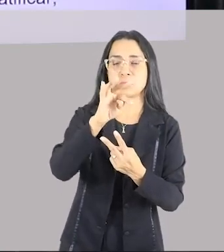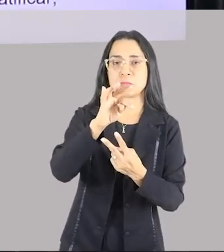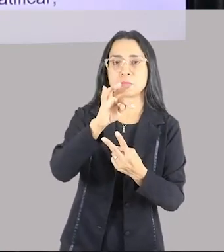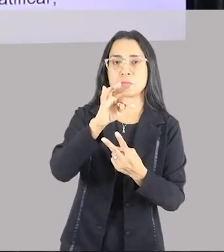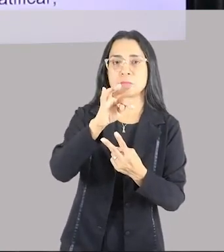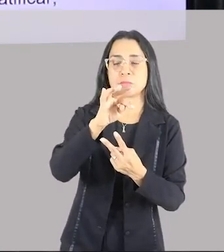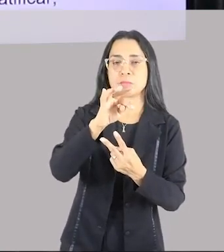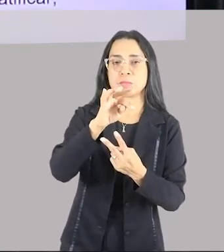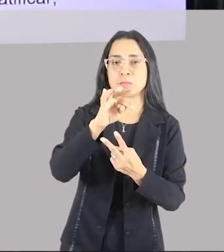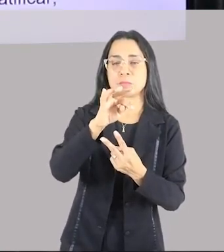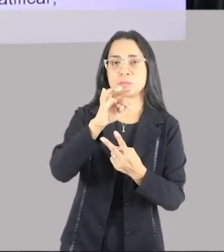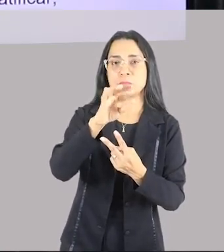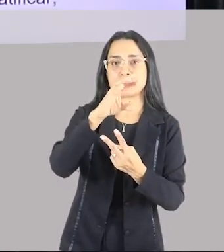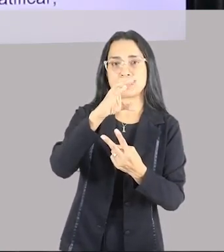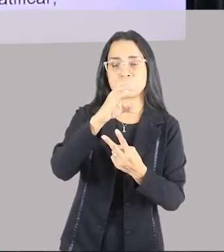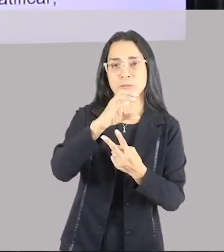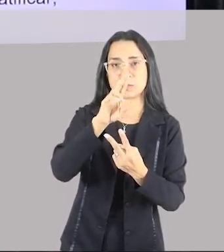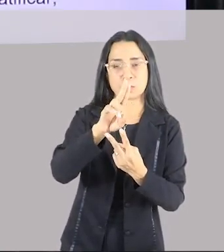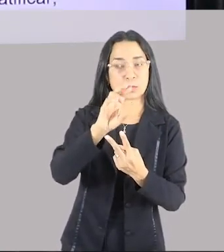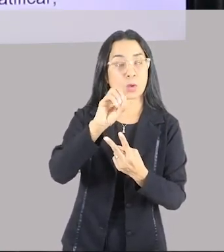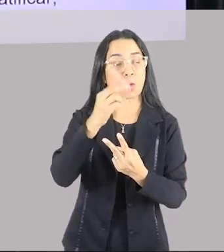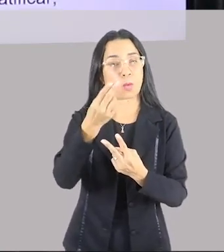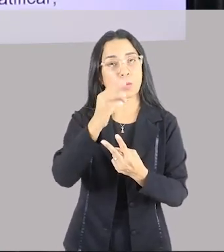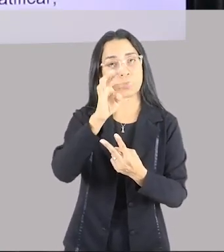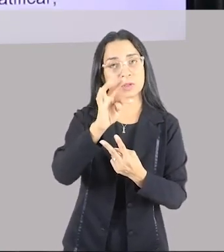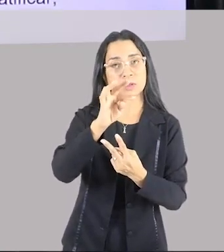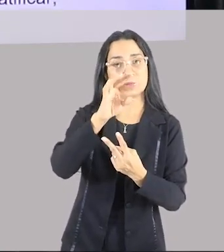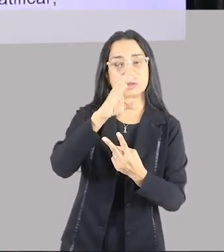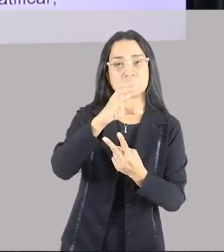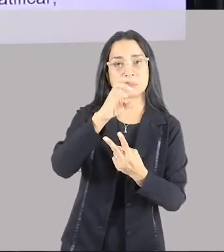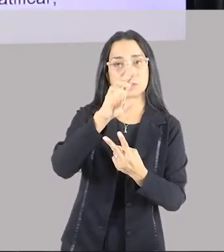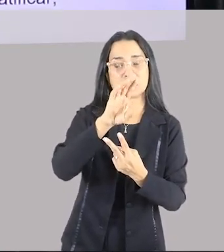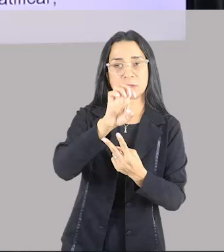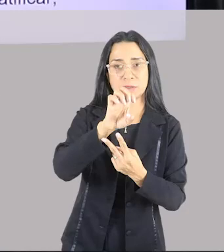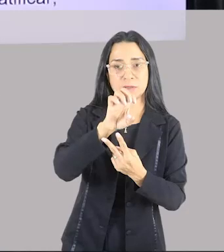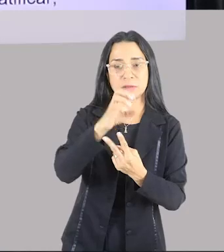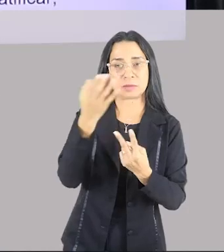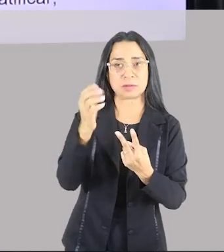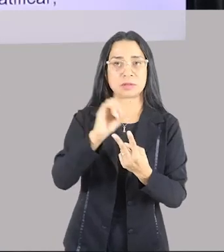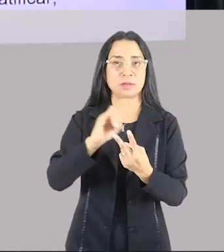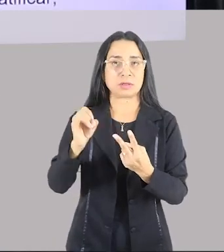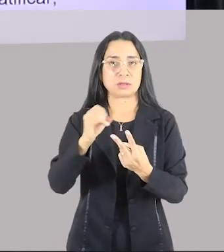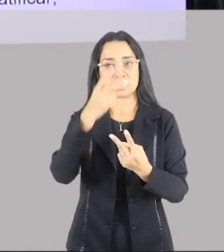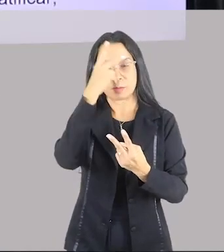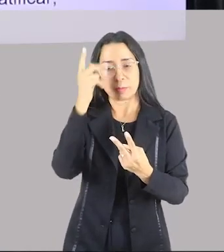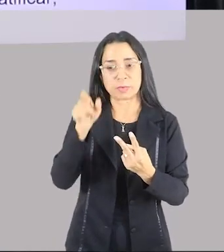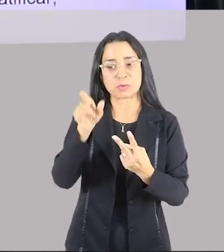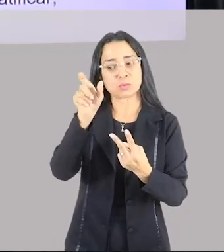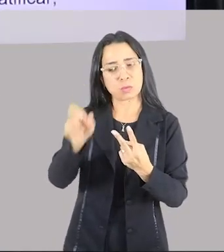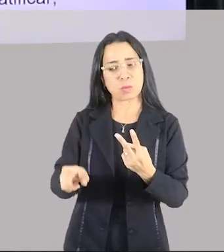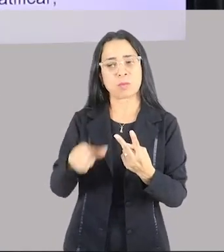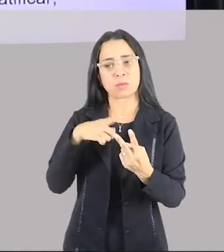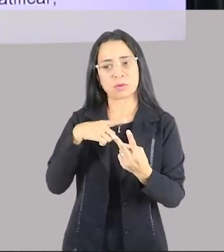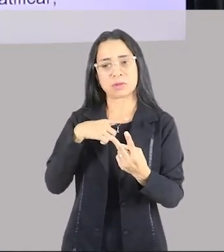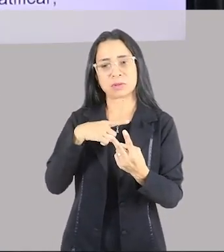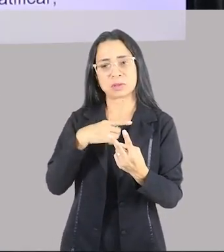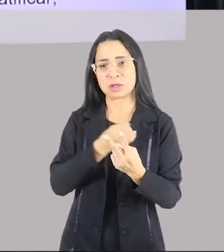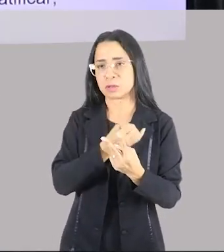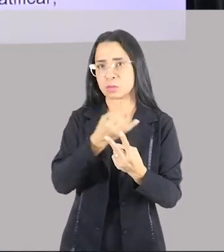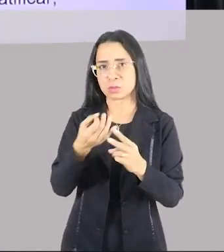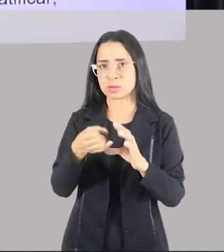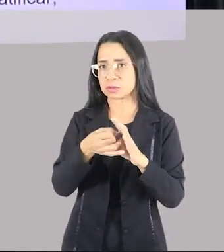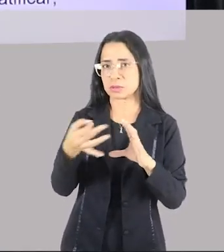União, o TCU, o Tribunal de Contas da União, vai avaliar se aquele servidor cumpre os requisitos e vai editar um